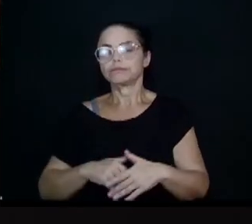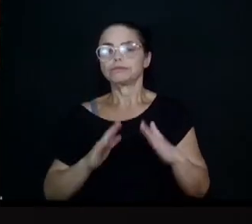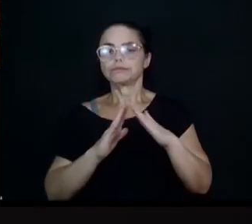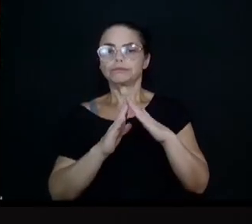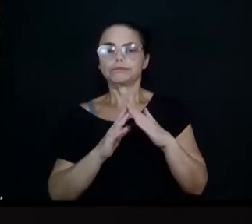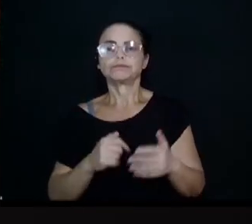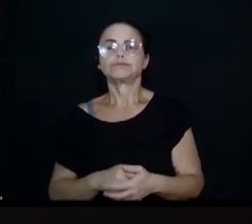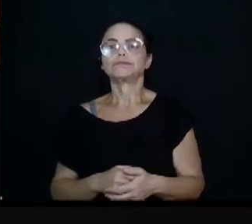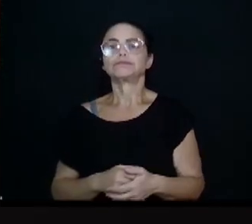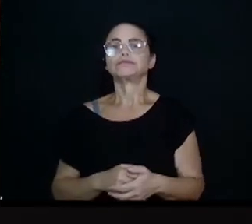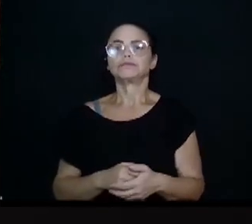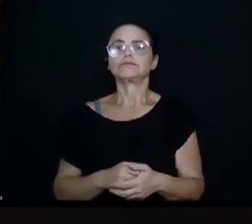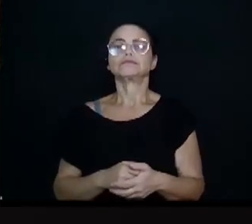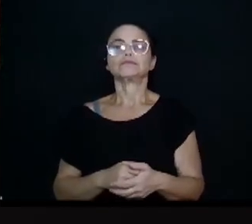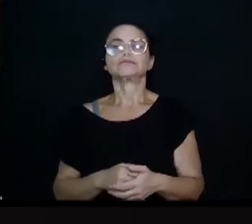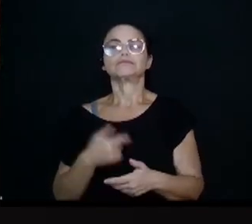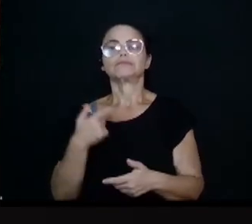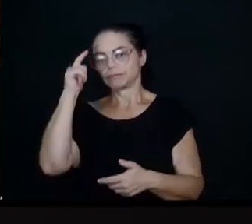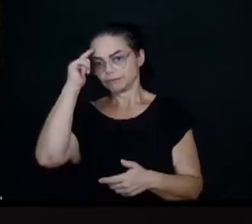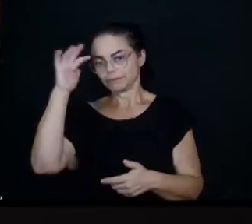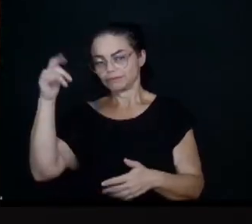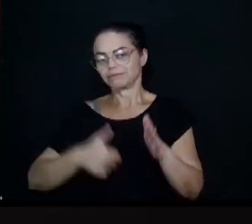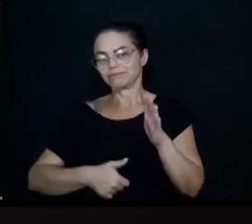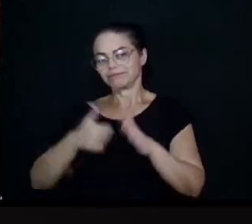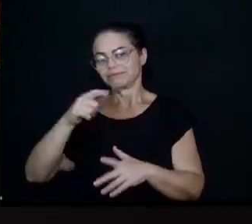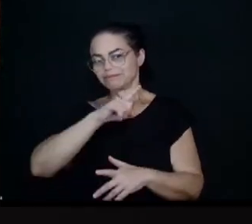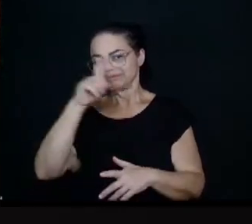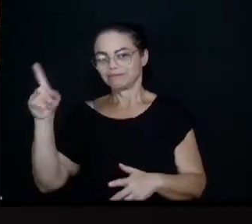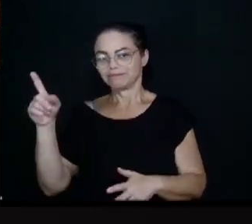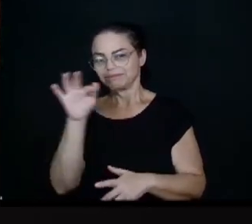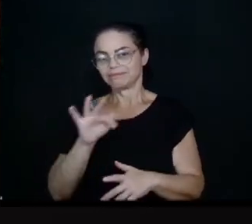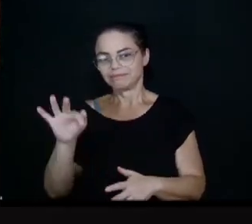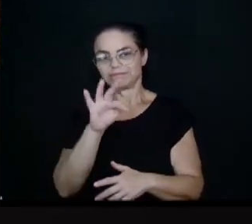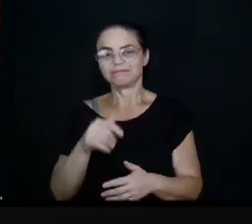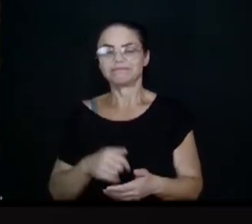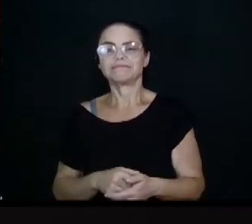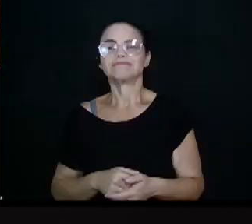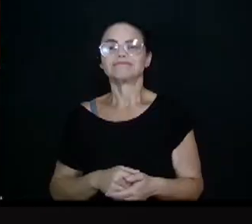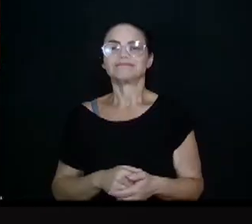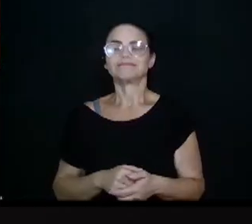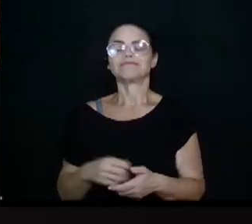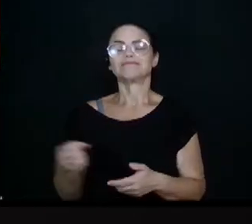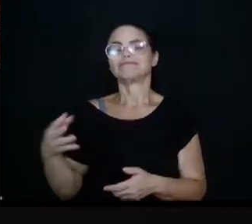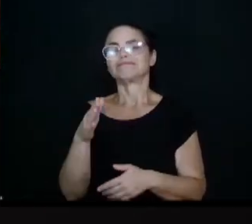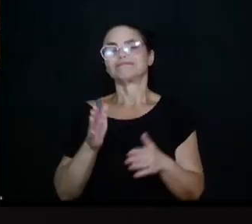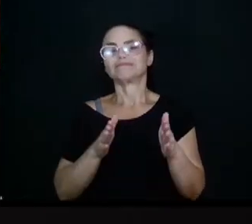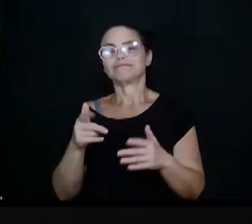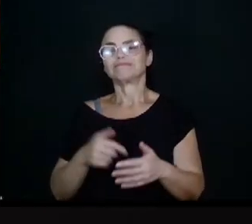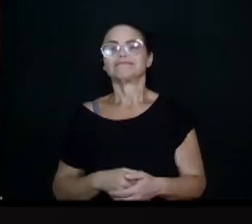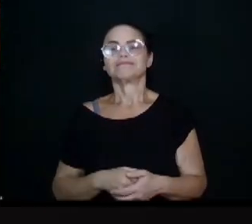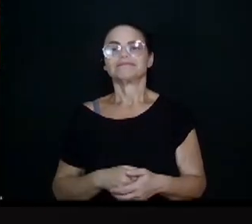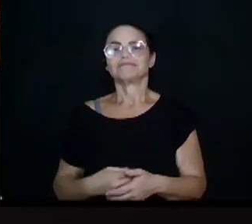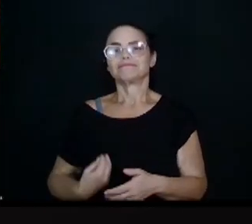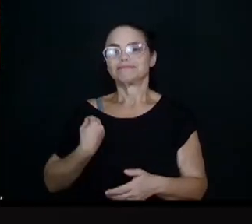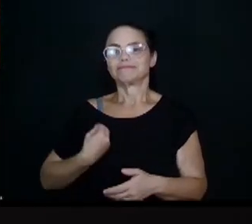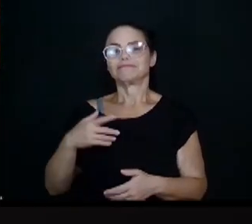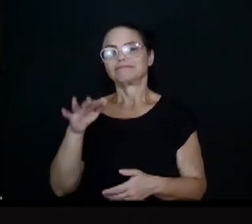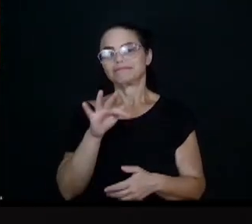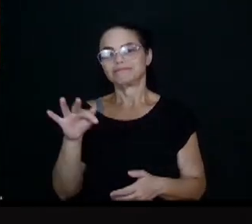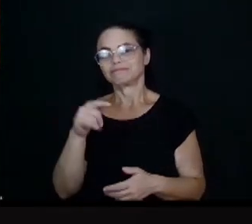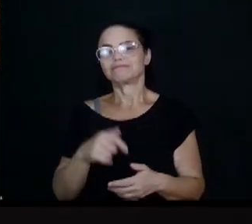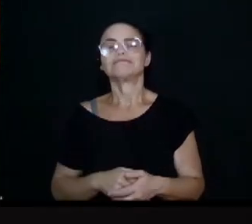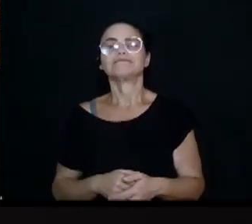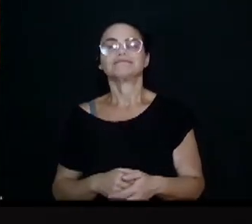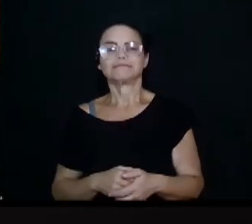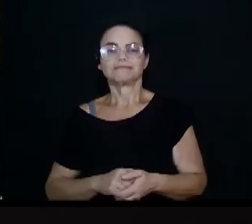esse tão sonhado primeiro dia, né, de faculdade, dessa nova etapa, desse novo ciclo, né, na vida universitária? Eu acho que